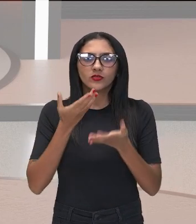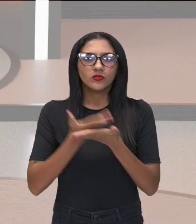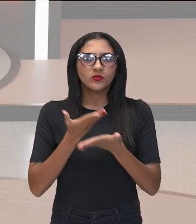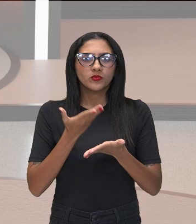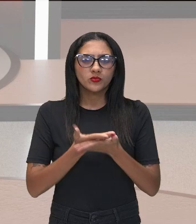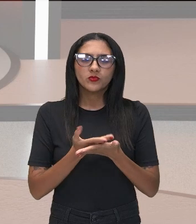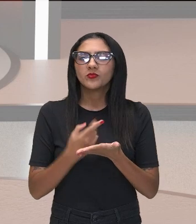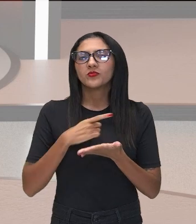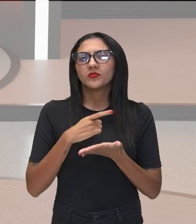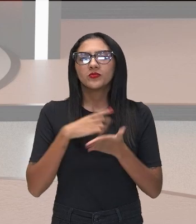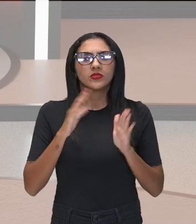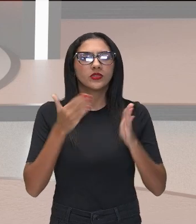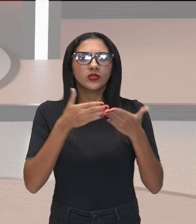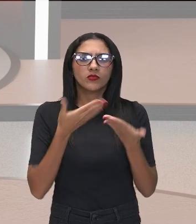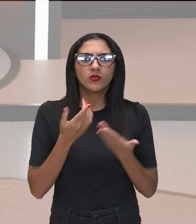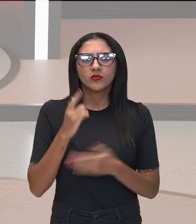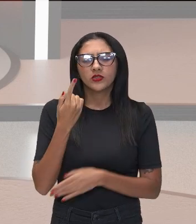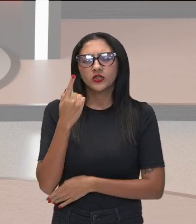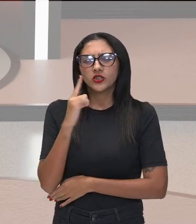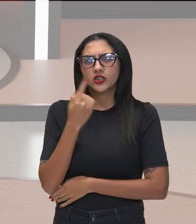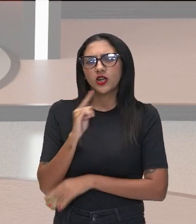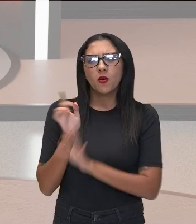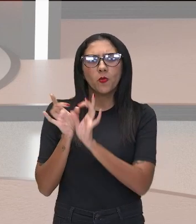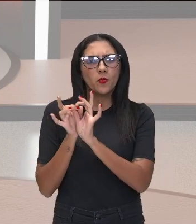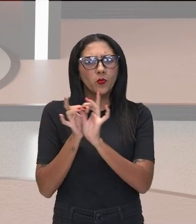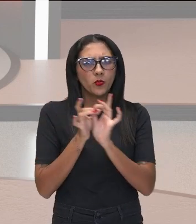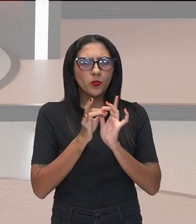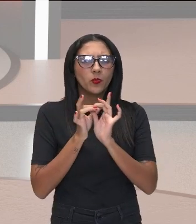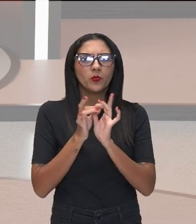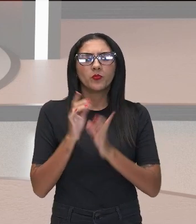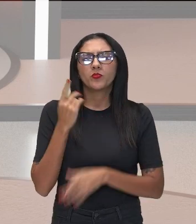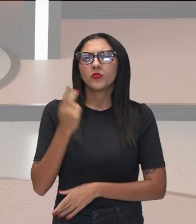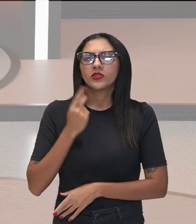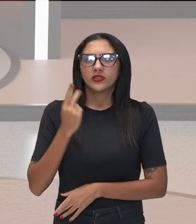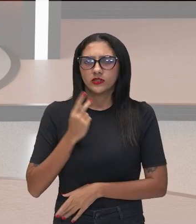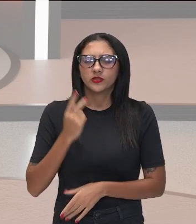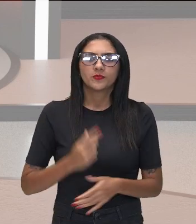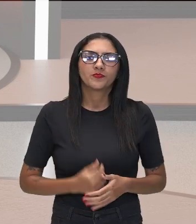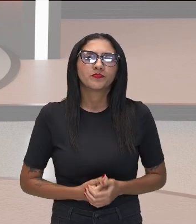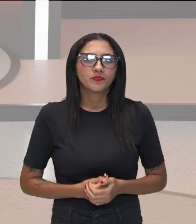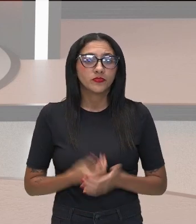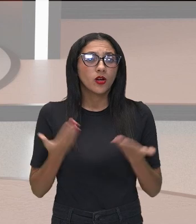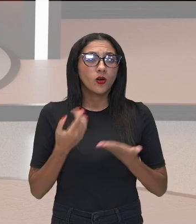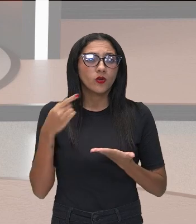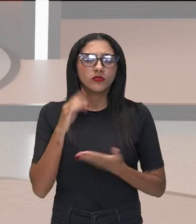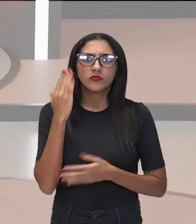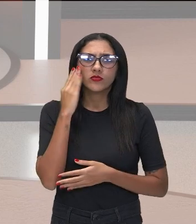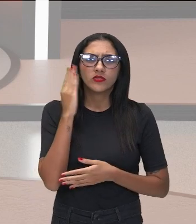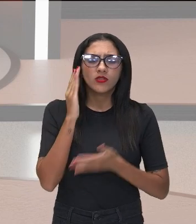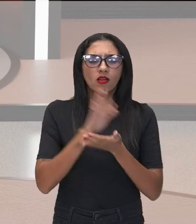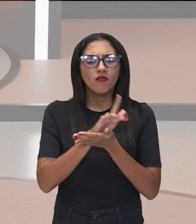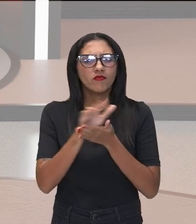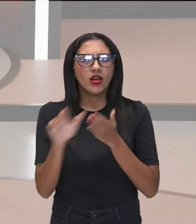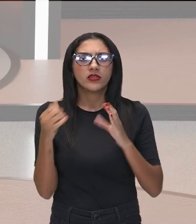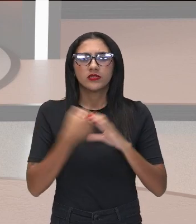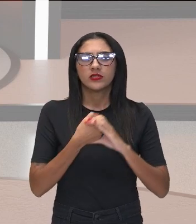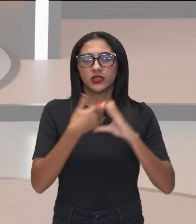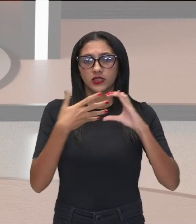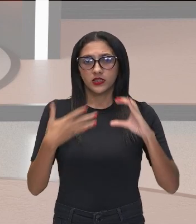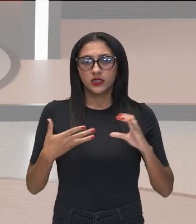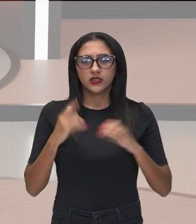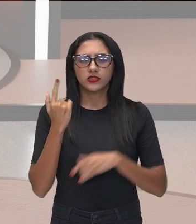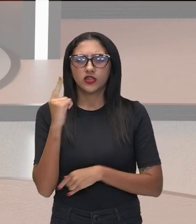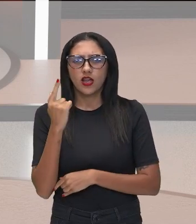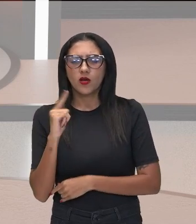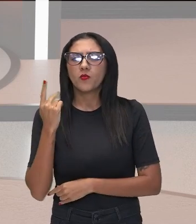uma abordagem geopolítica. A gente vai começar entendendo vários aspectos relacionados à geopolítica,